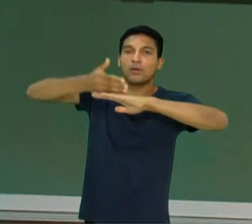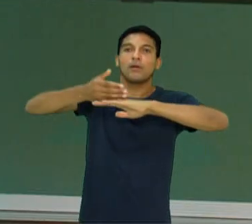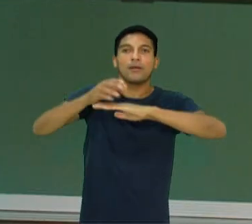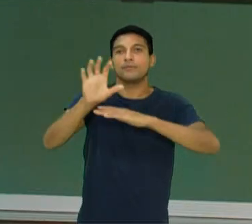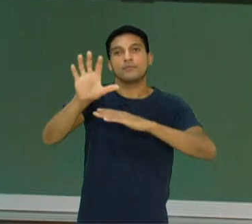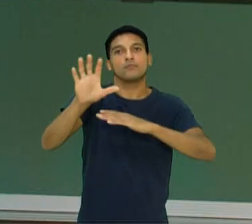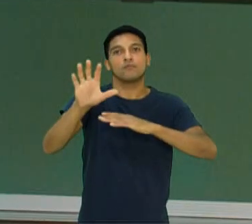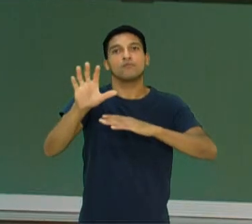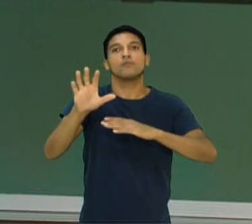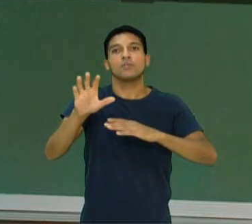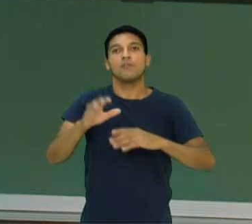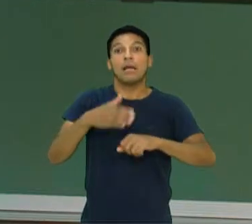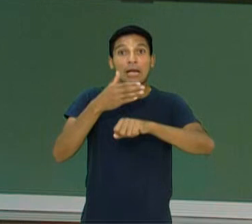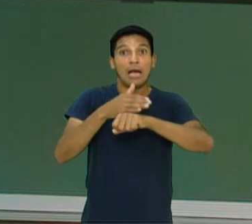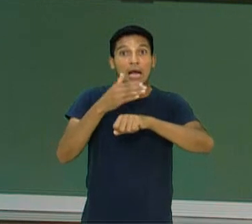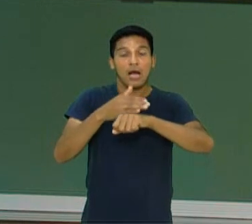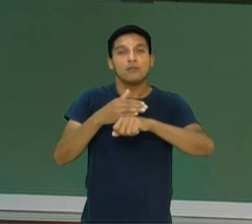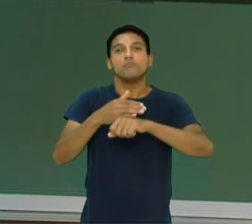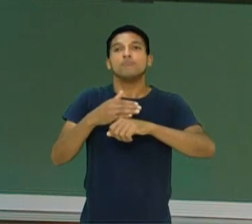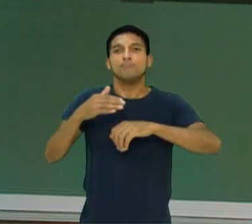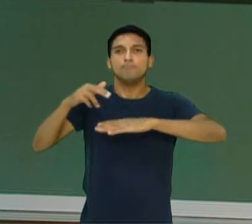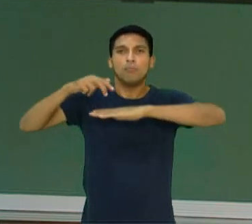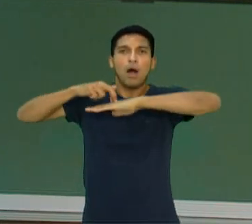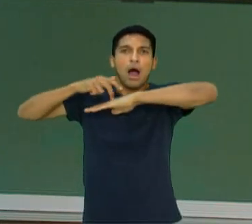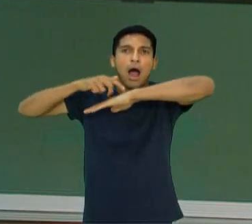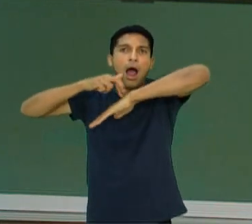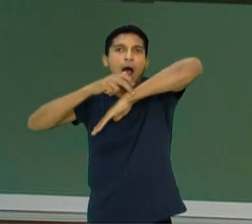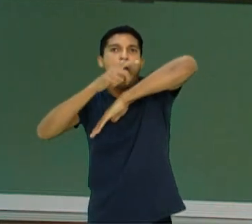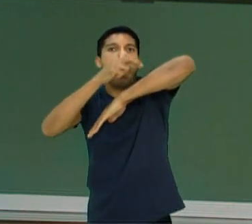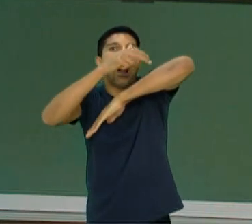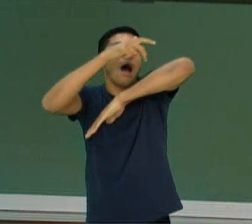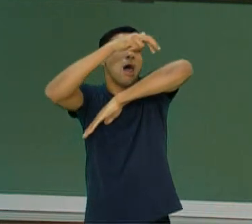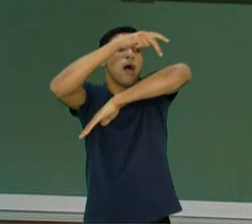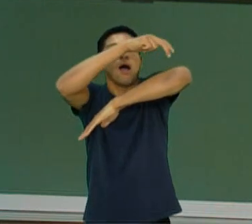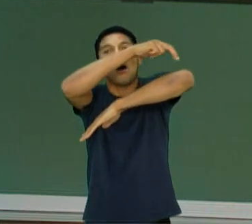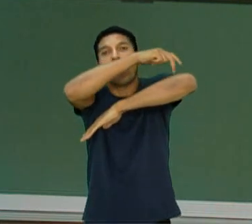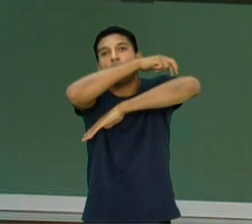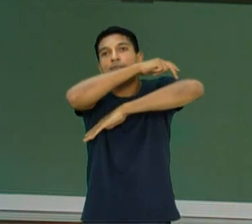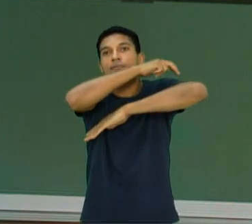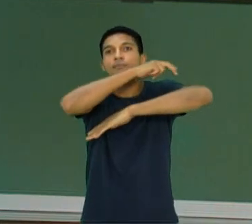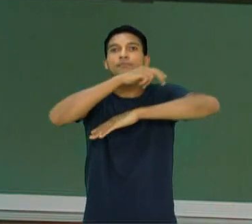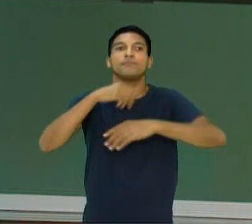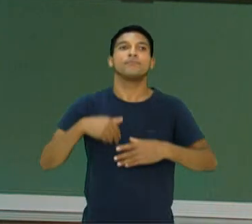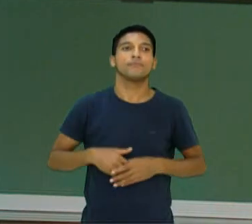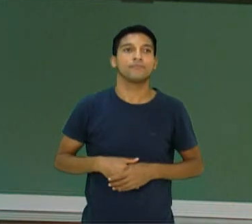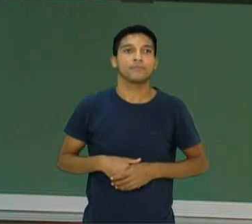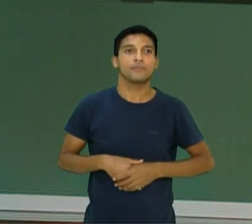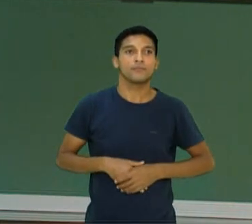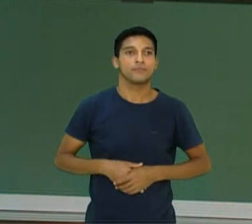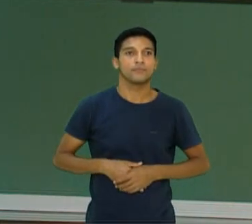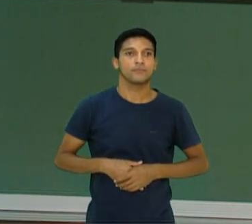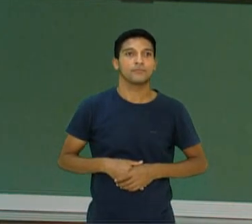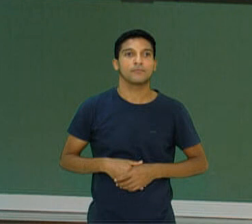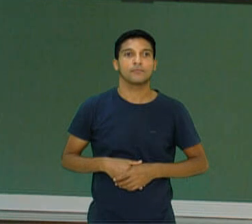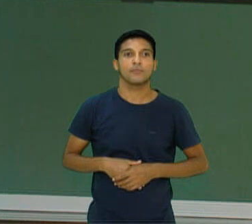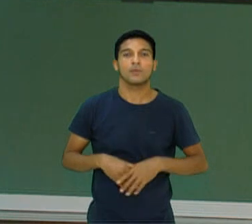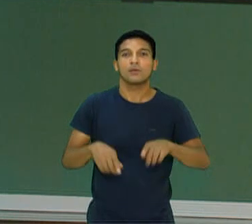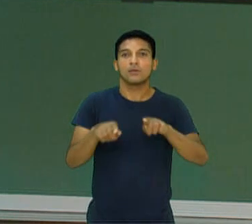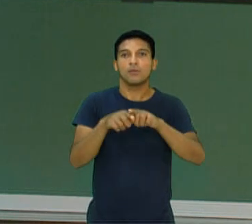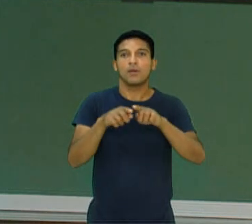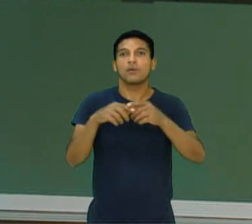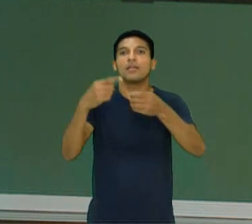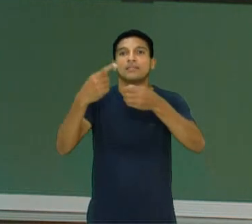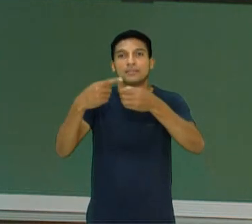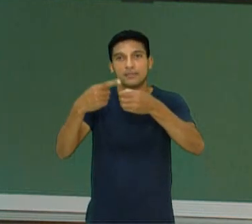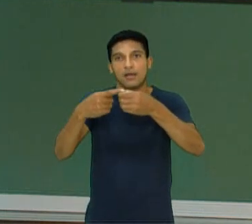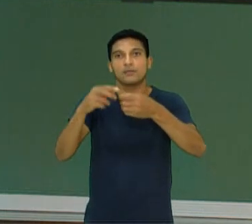ser realizada, uma atividade para ser realizada junto à natureza. E urbana, que são praticadas em ambientes